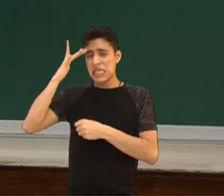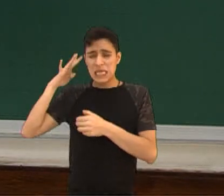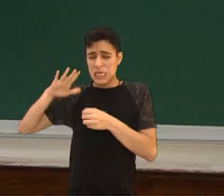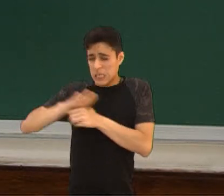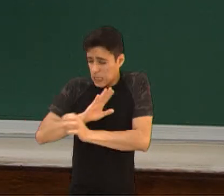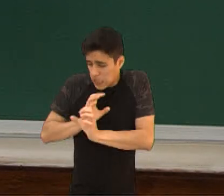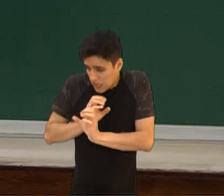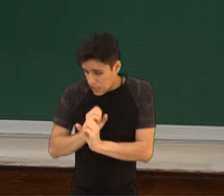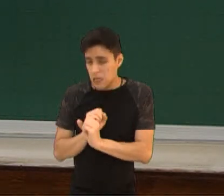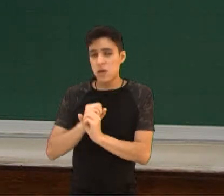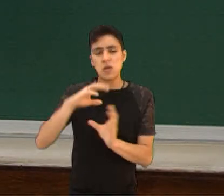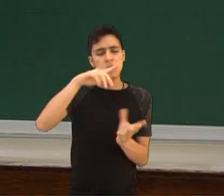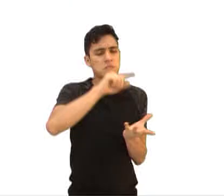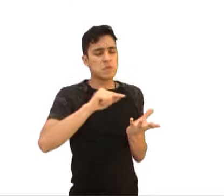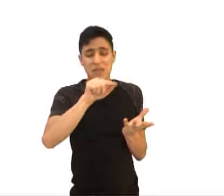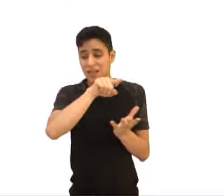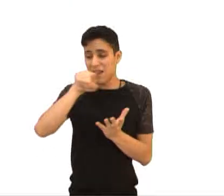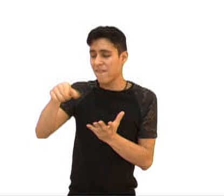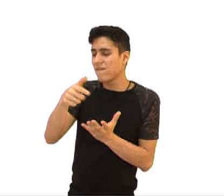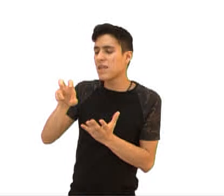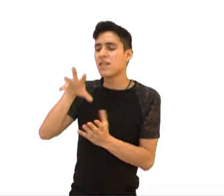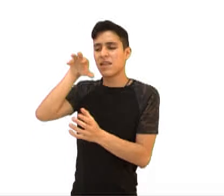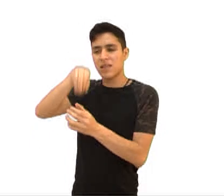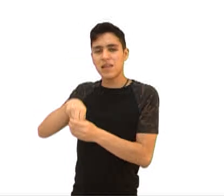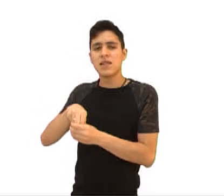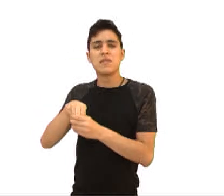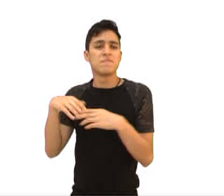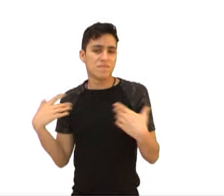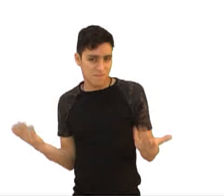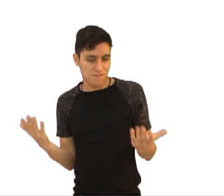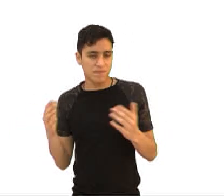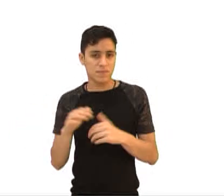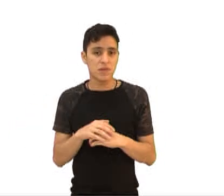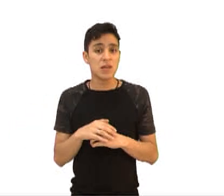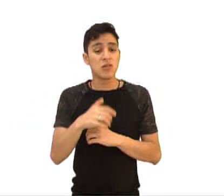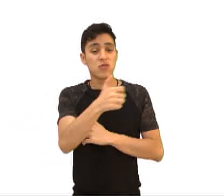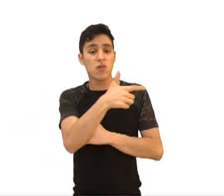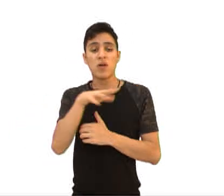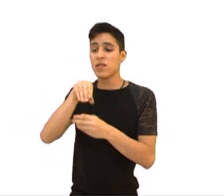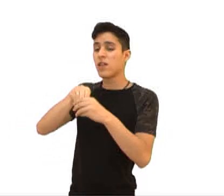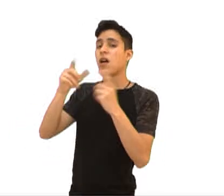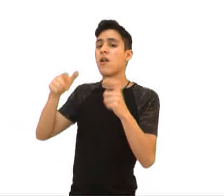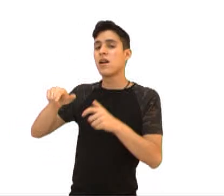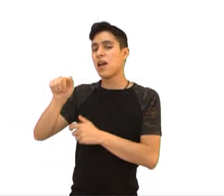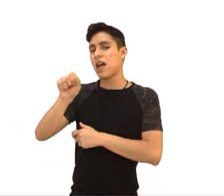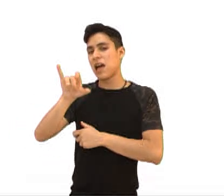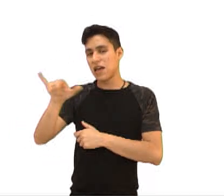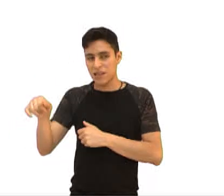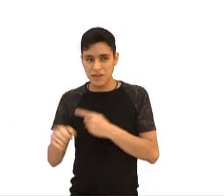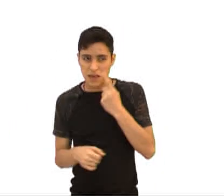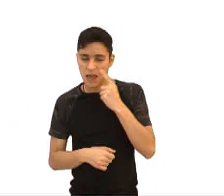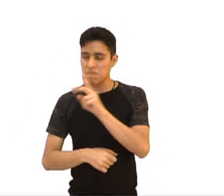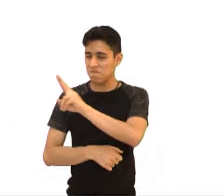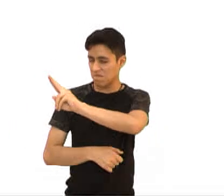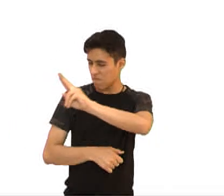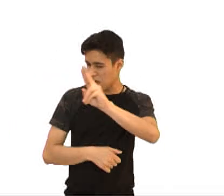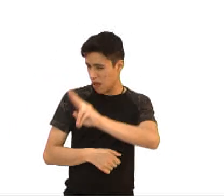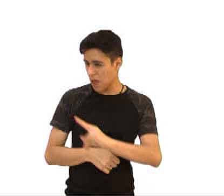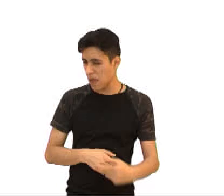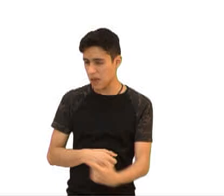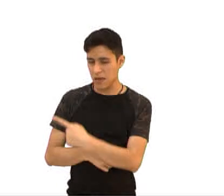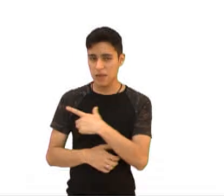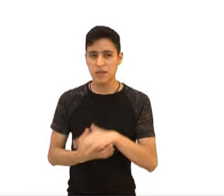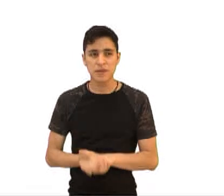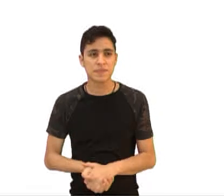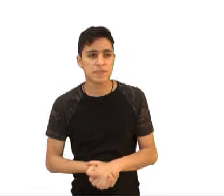E a maioria dessas cidades, pelo menos 12 delas, megalópolis, estão na Ásia. Pequim, Dhaka, Delhi,